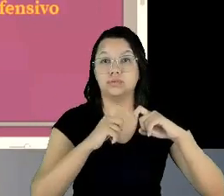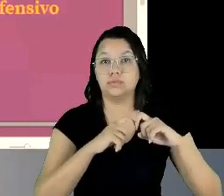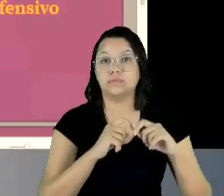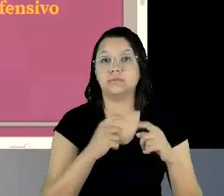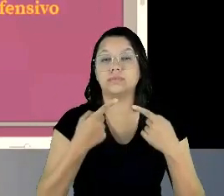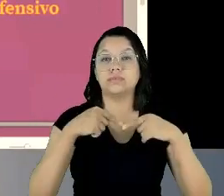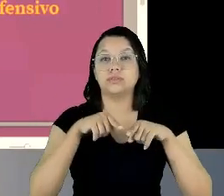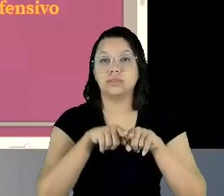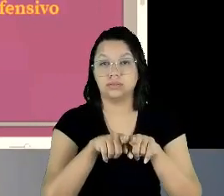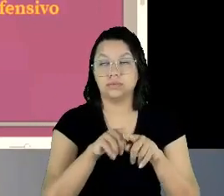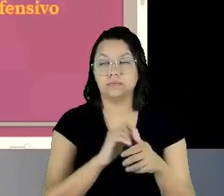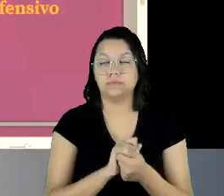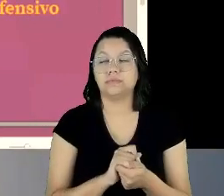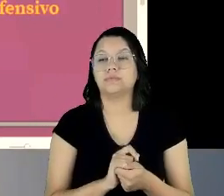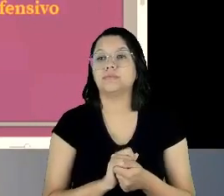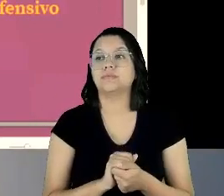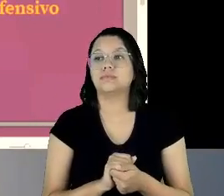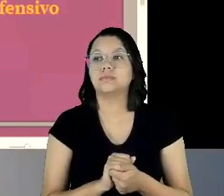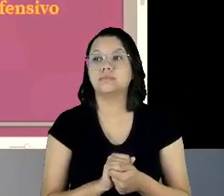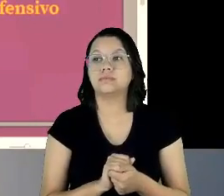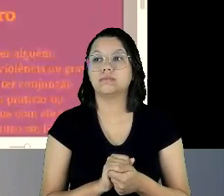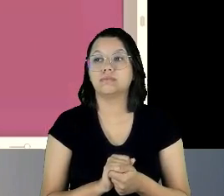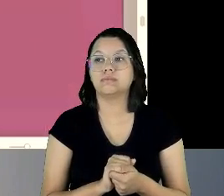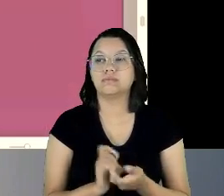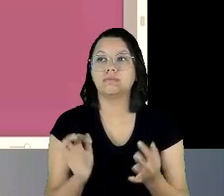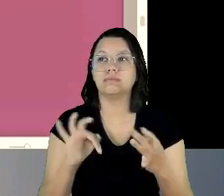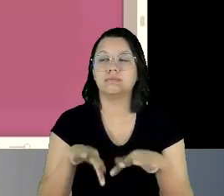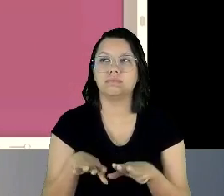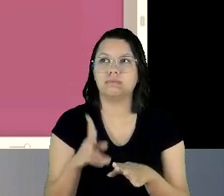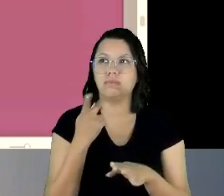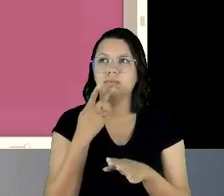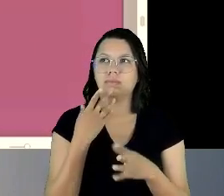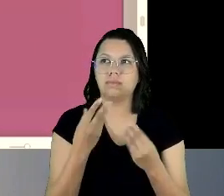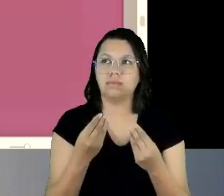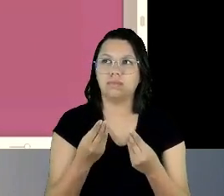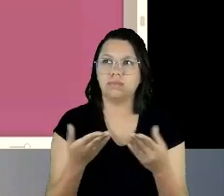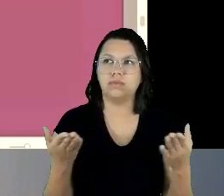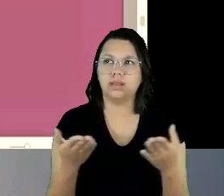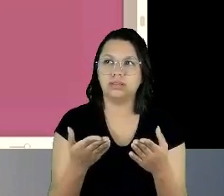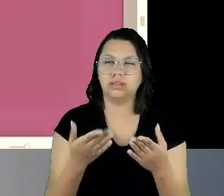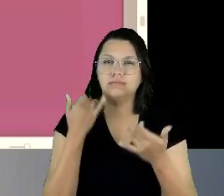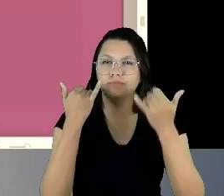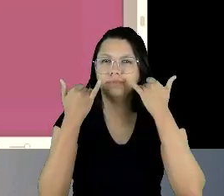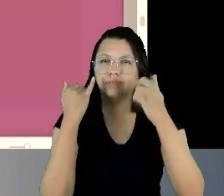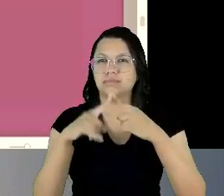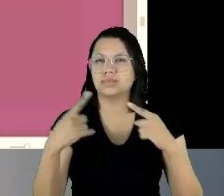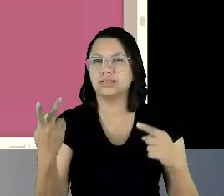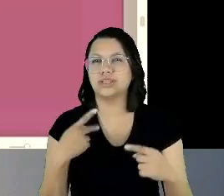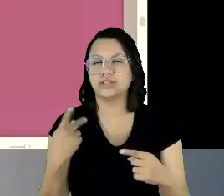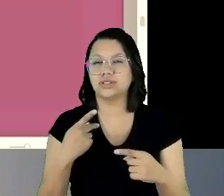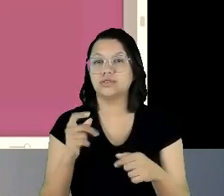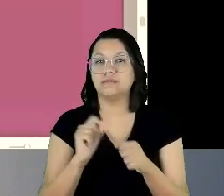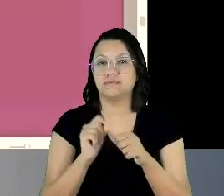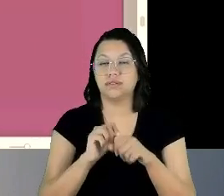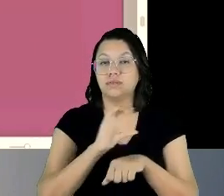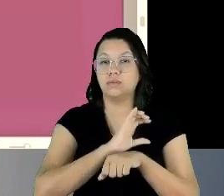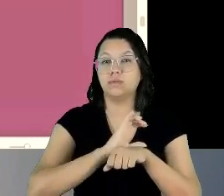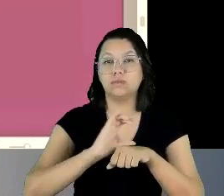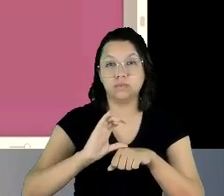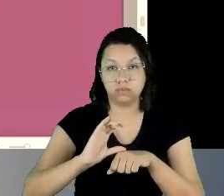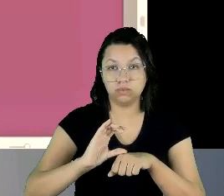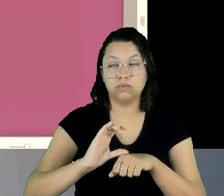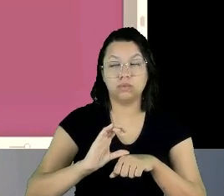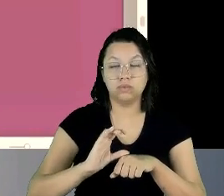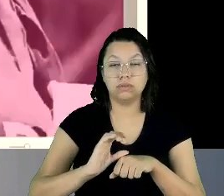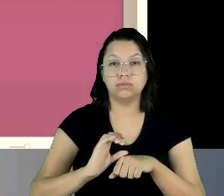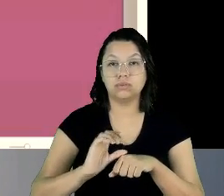E, por fim, a gente... Não vou entrar tanto nesse dado, mas a gente passou por um workshop